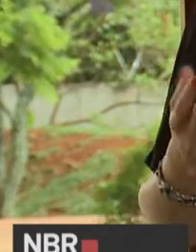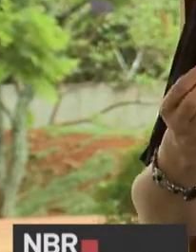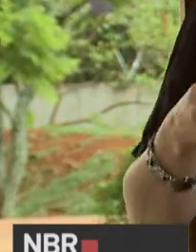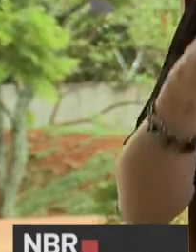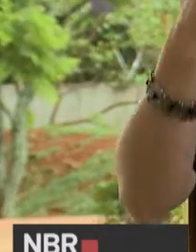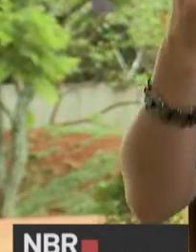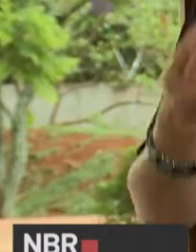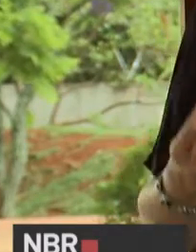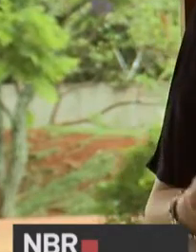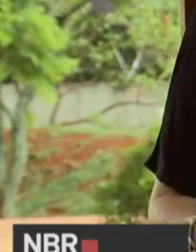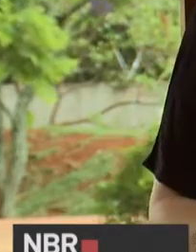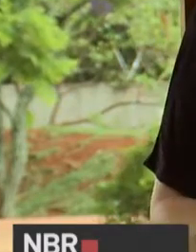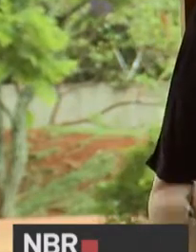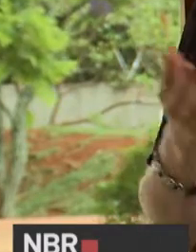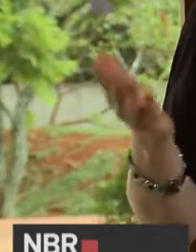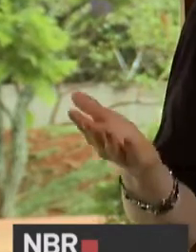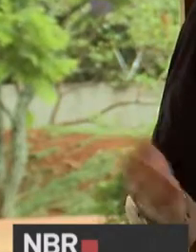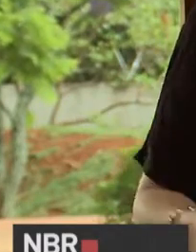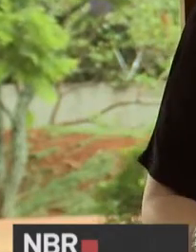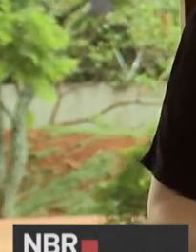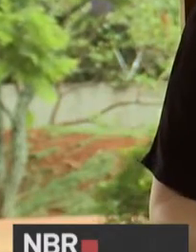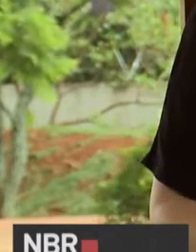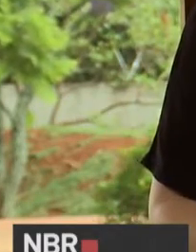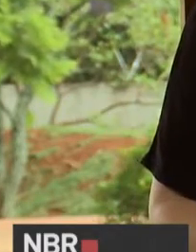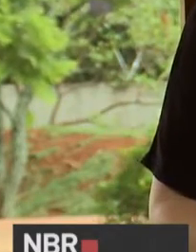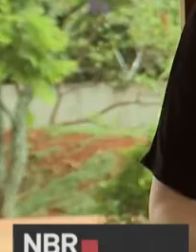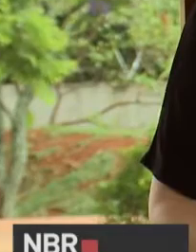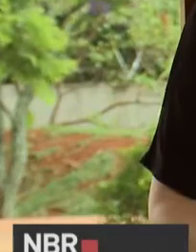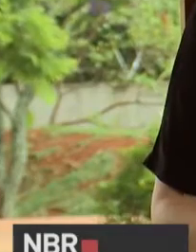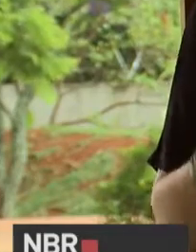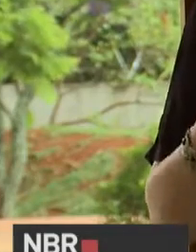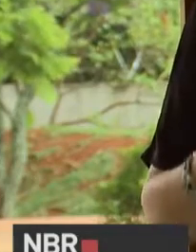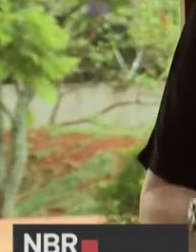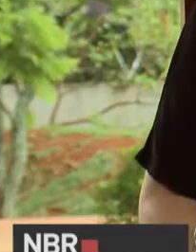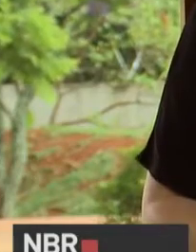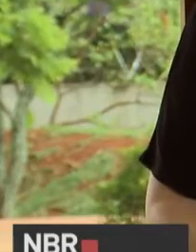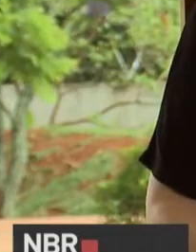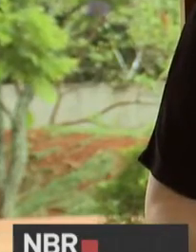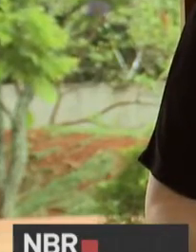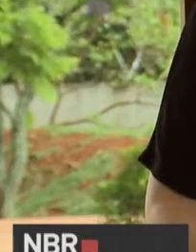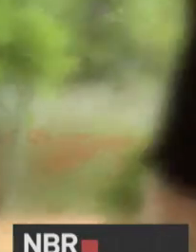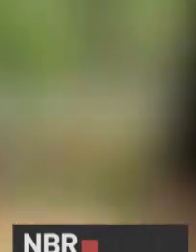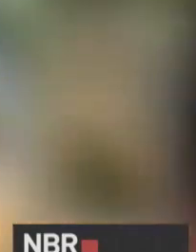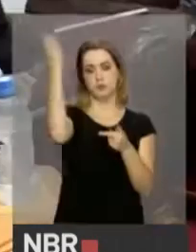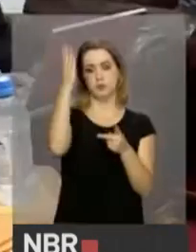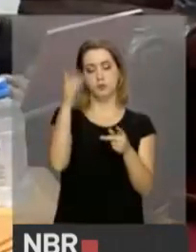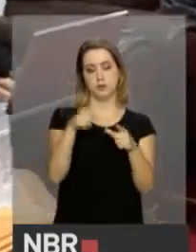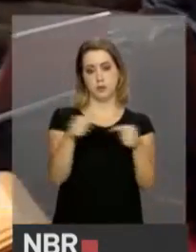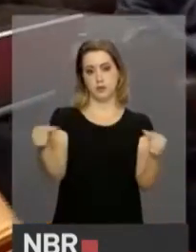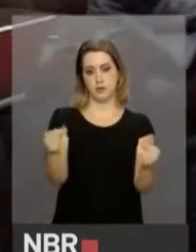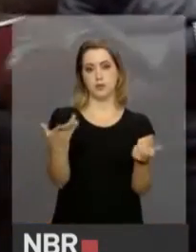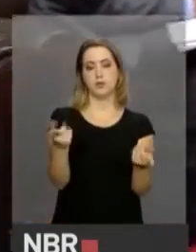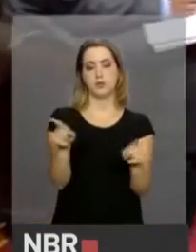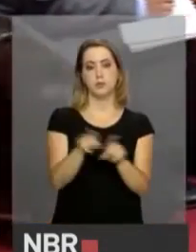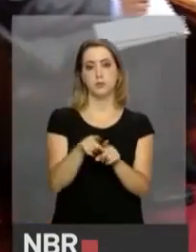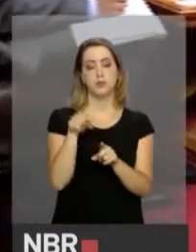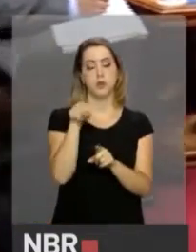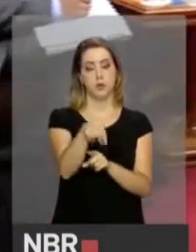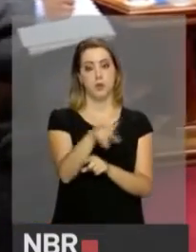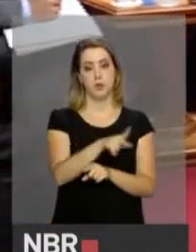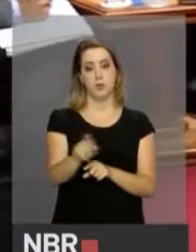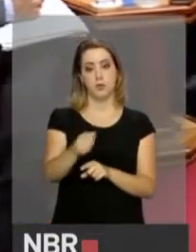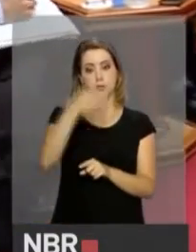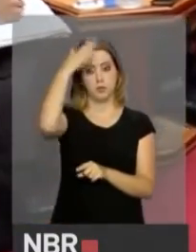imagem do brasil recuperar a confiança do brasil e é claro atrair novos investidores vamos acompanhar já temer que é aproximar o brasil